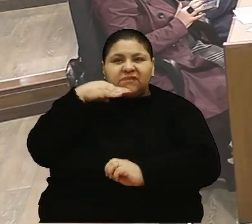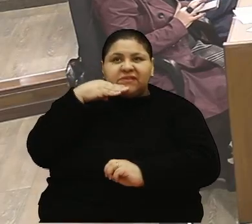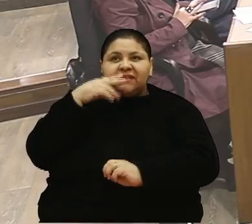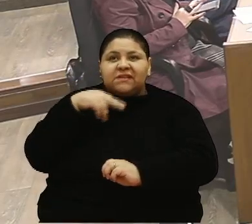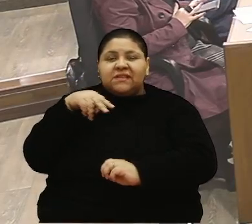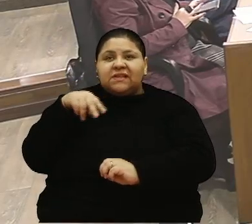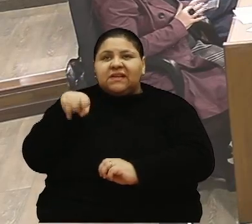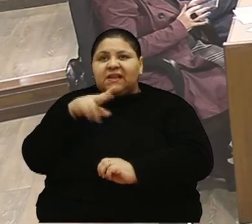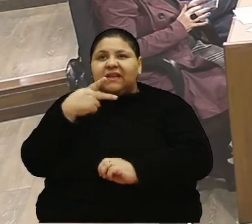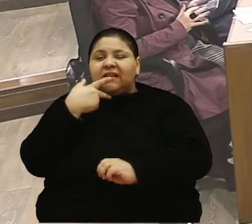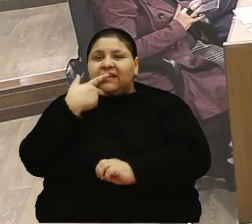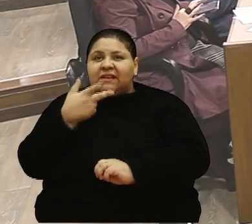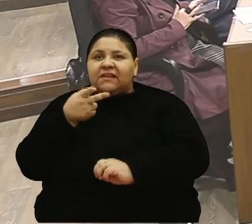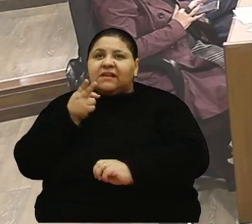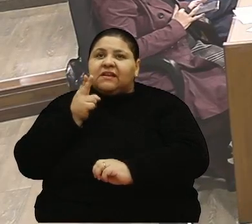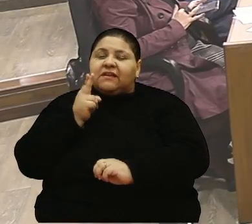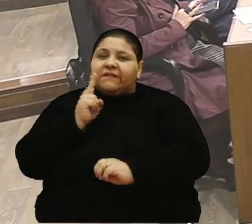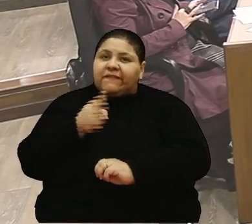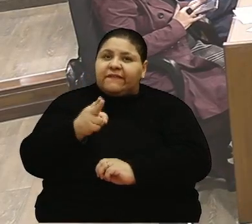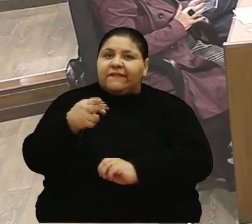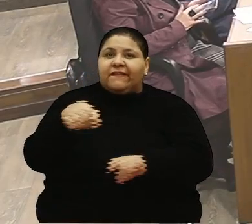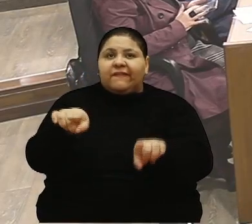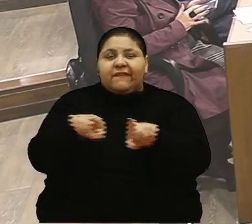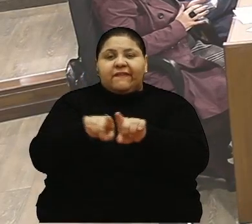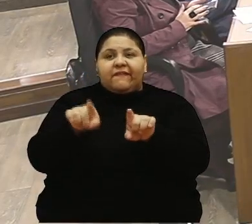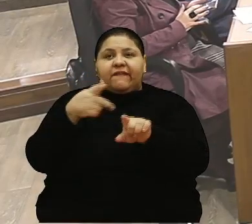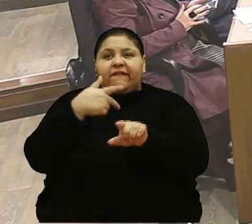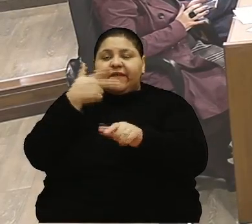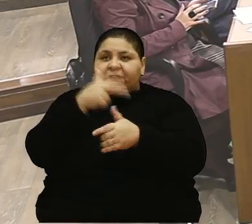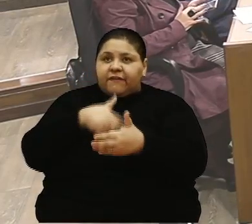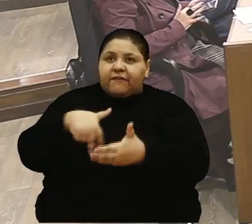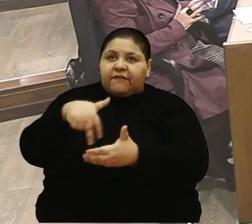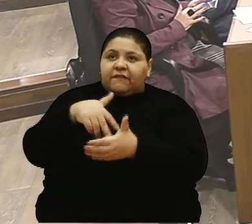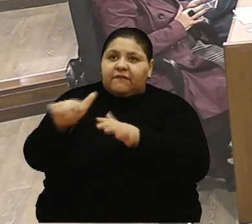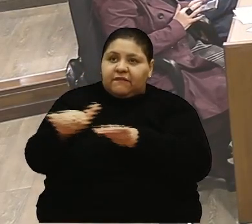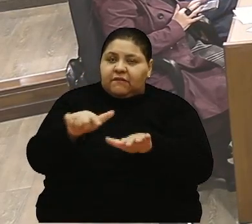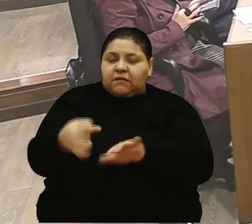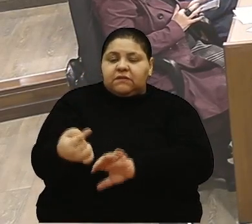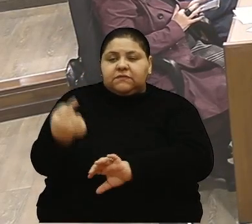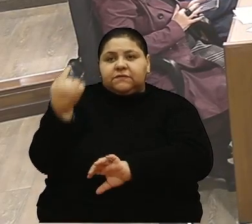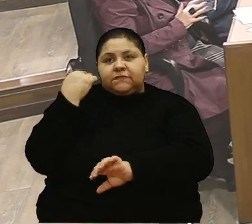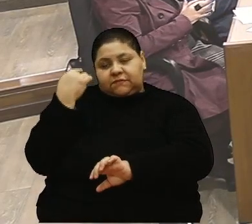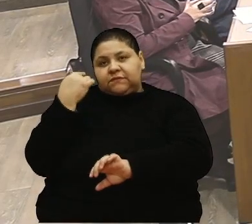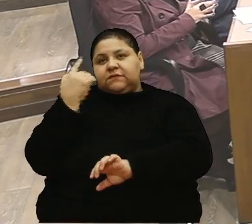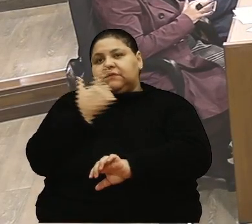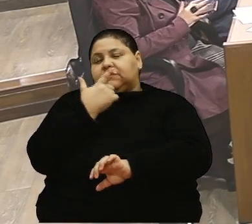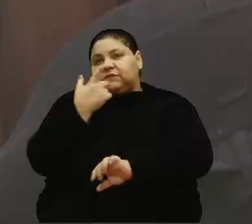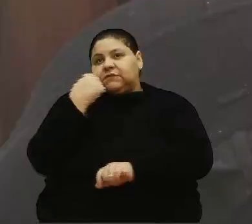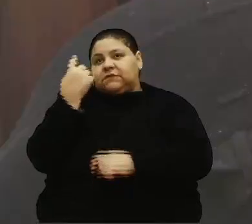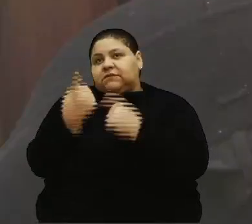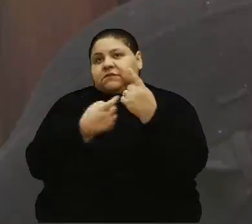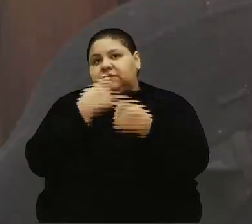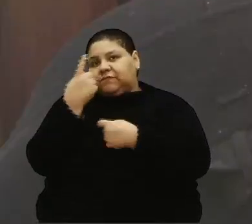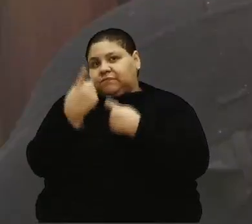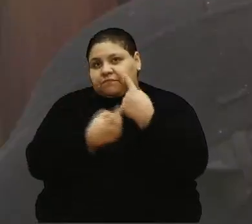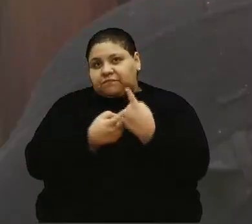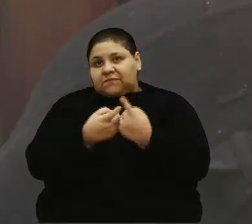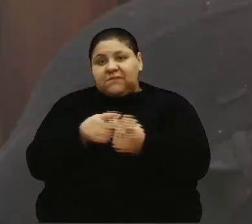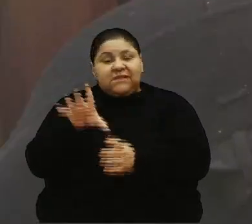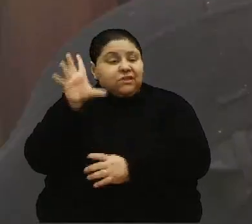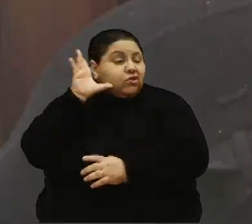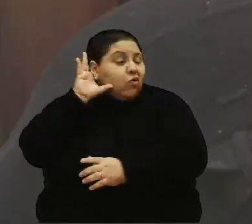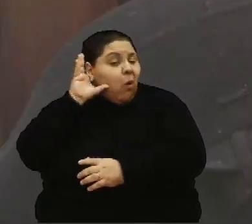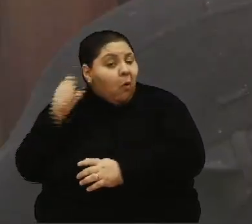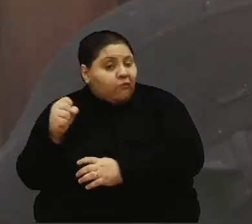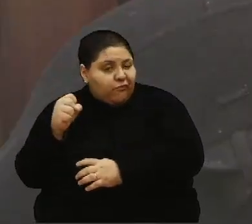vem falando isso seguidamente, né? Inclusive, eu ocupei a tribuna semana passada para dizer algumas coisas que a gente ouve